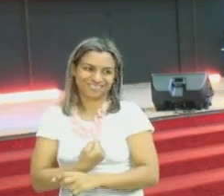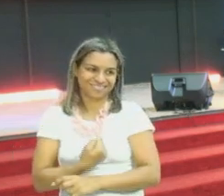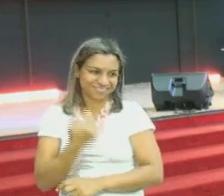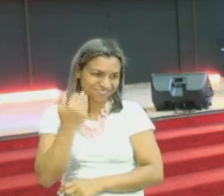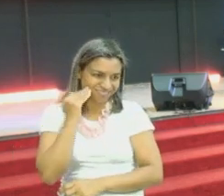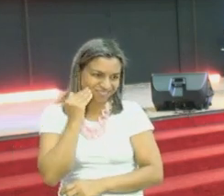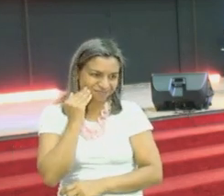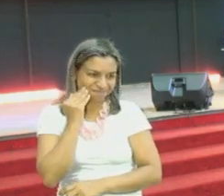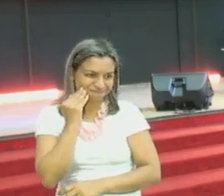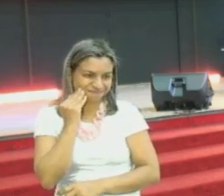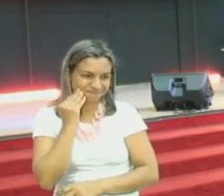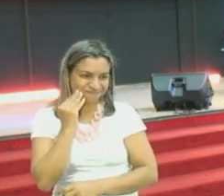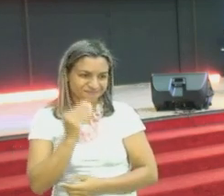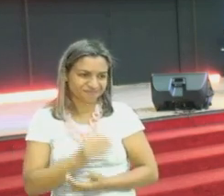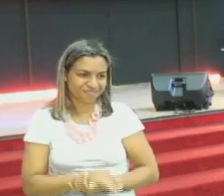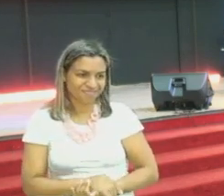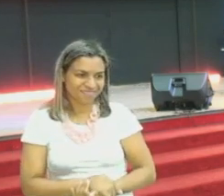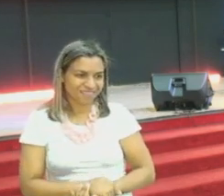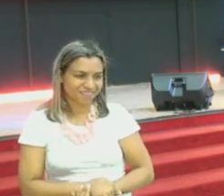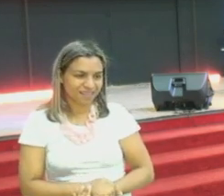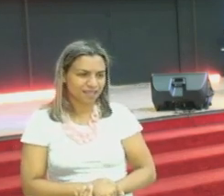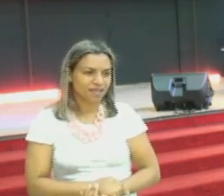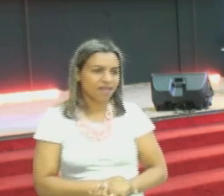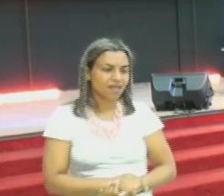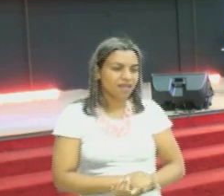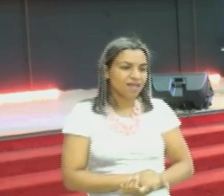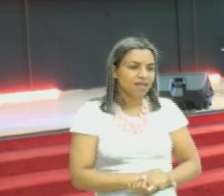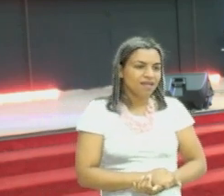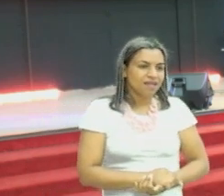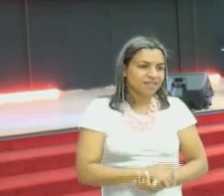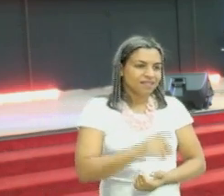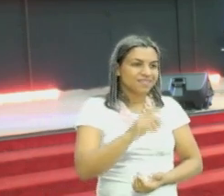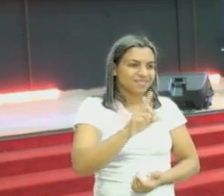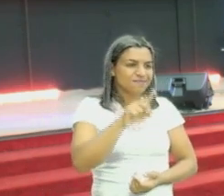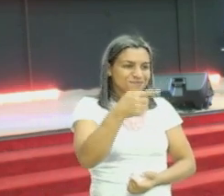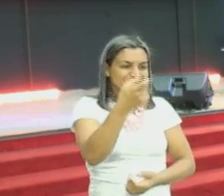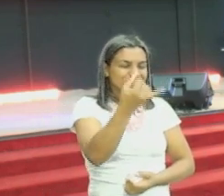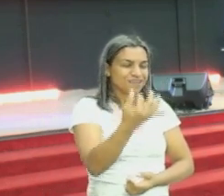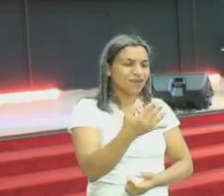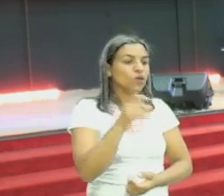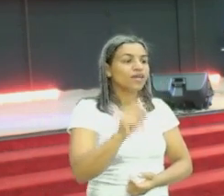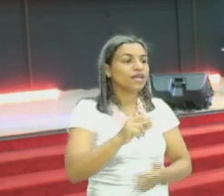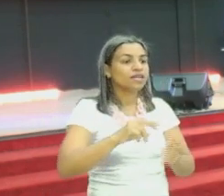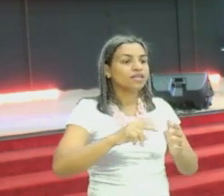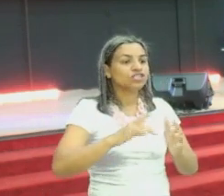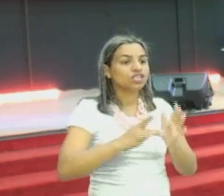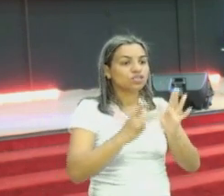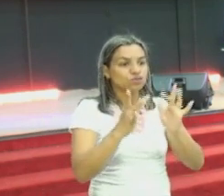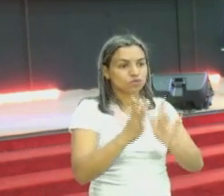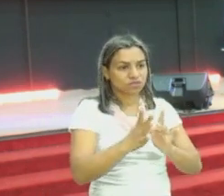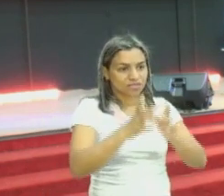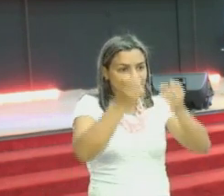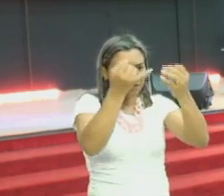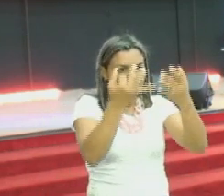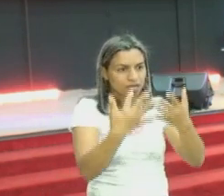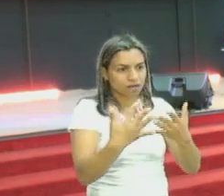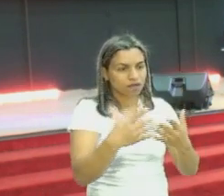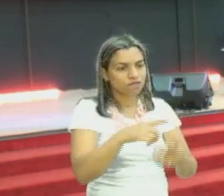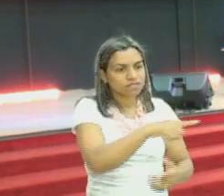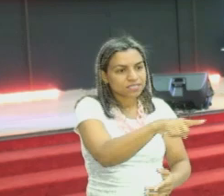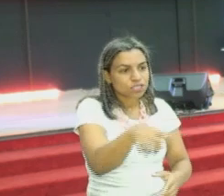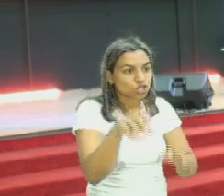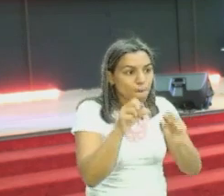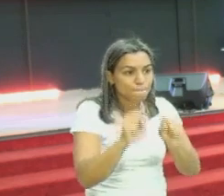devedores. O que Jesus está dizendo aqui? Que você só pode ser